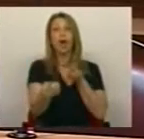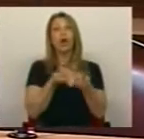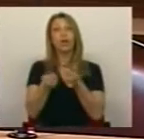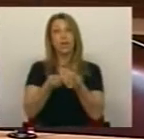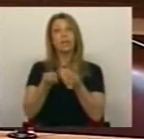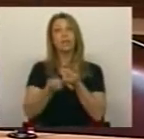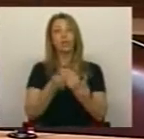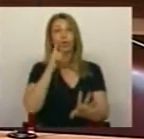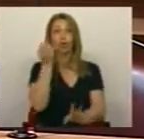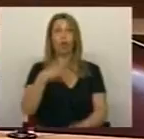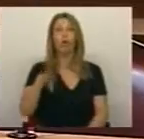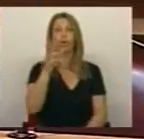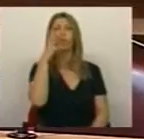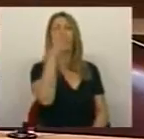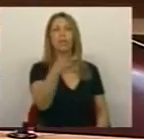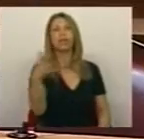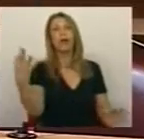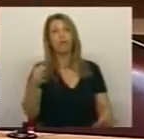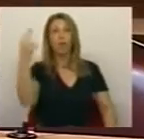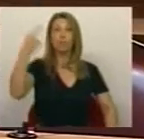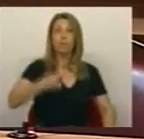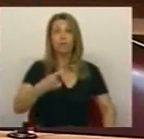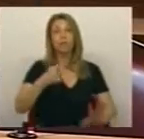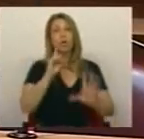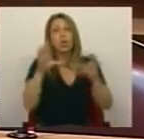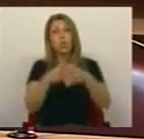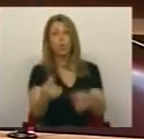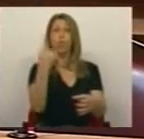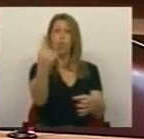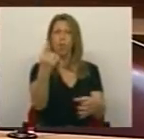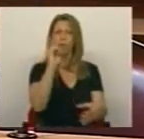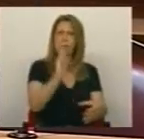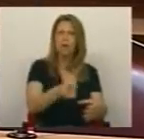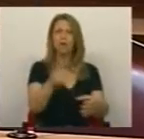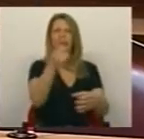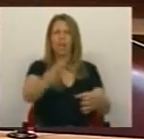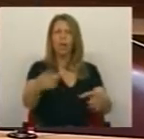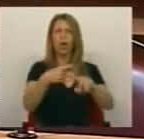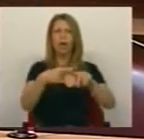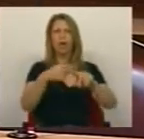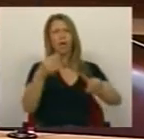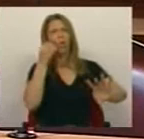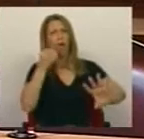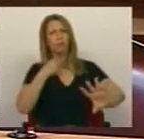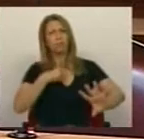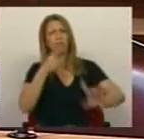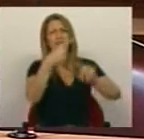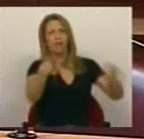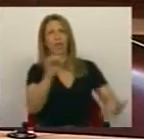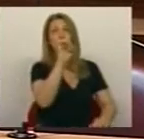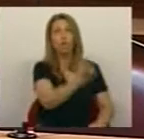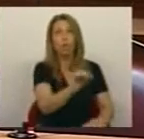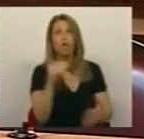Nações Unidas afirmou que obrigar um grupo a utilizar uma língua diferente da sua contribui para que esse